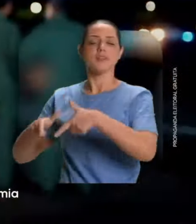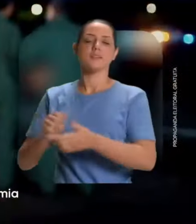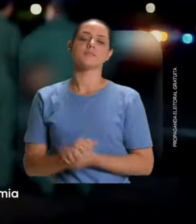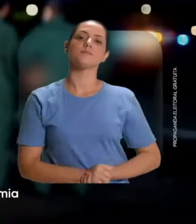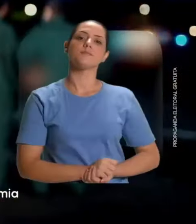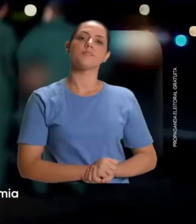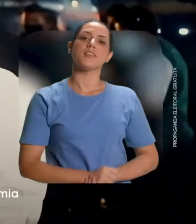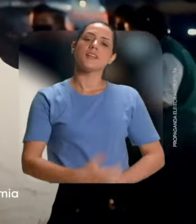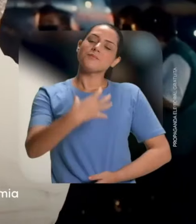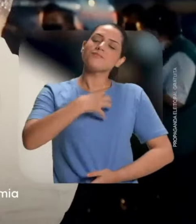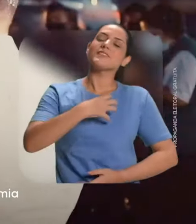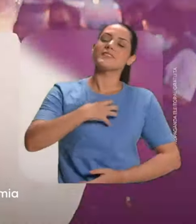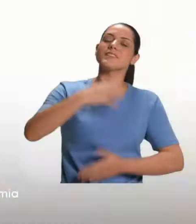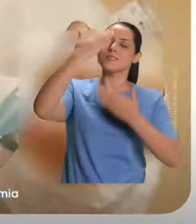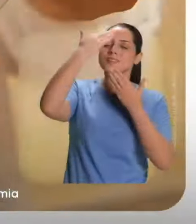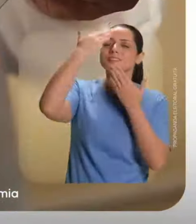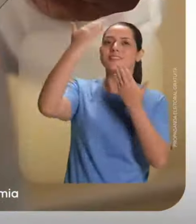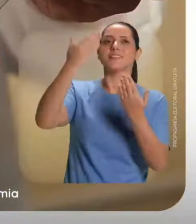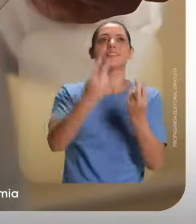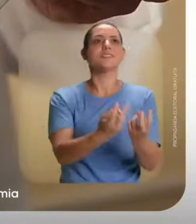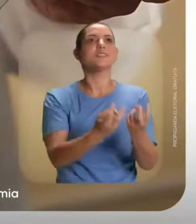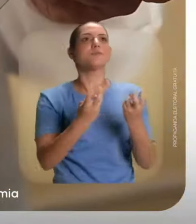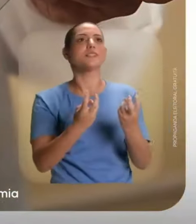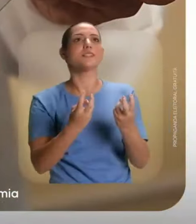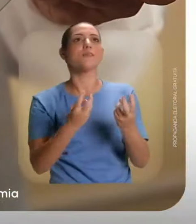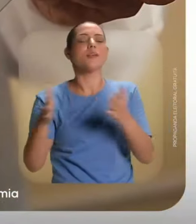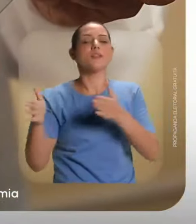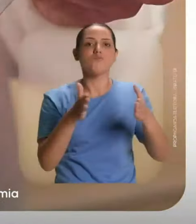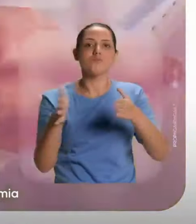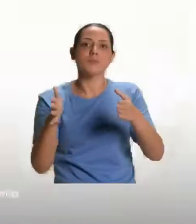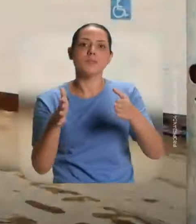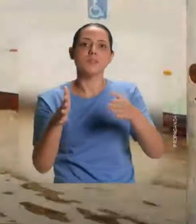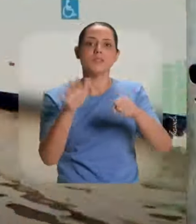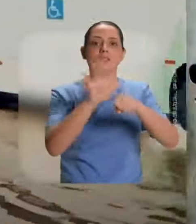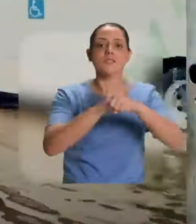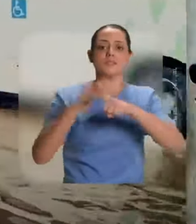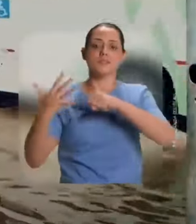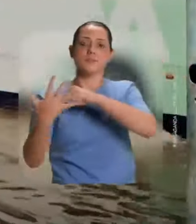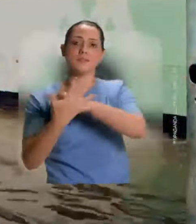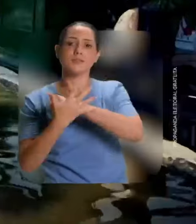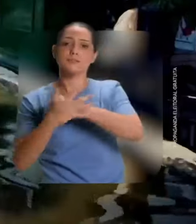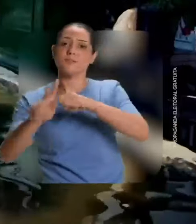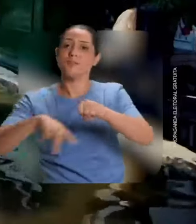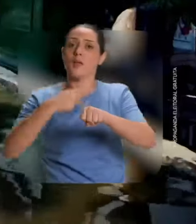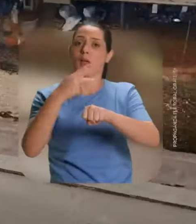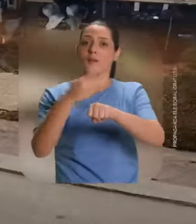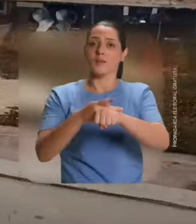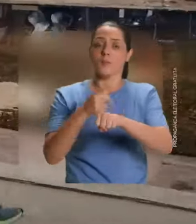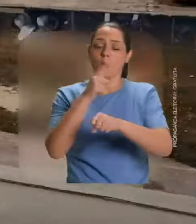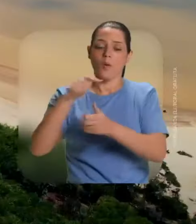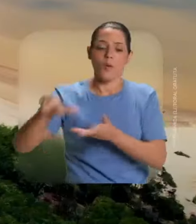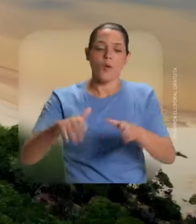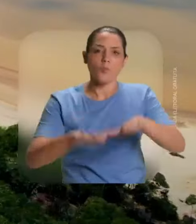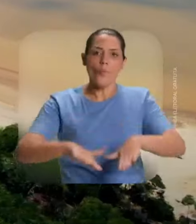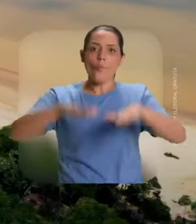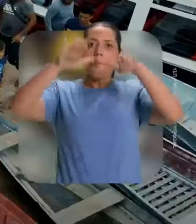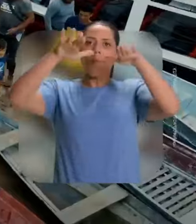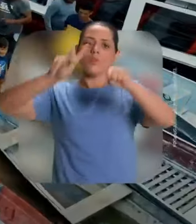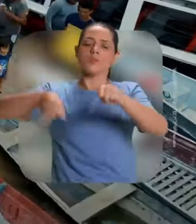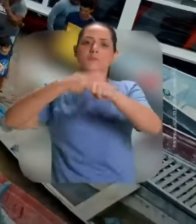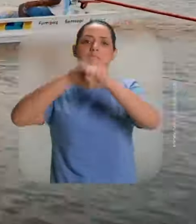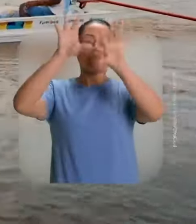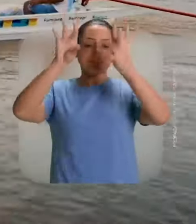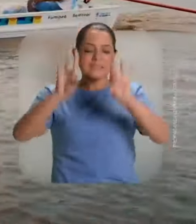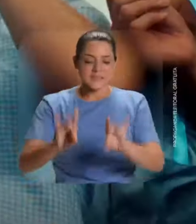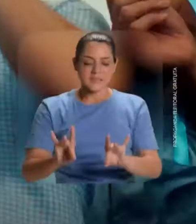Me sinto grata em servir e perceber que, mesmo enfrentando a pandemia e depois a maior de todas as enchentes e a maior de todas